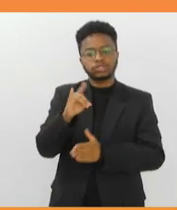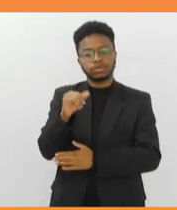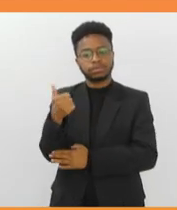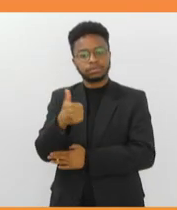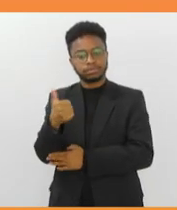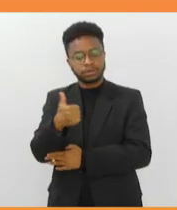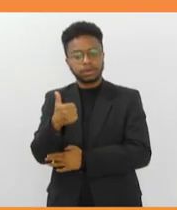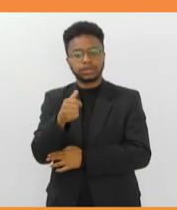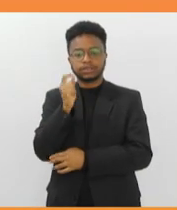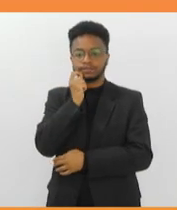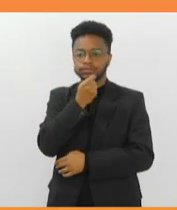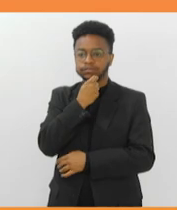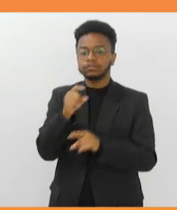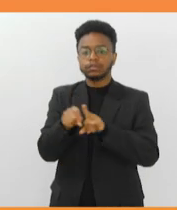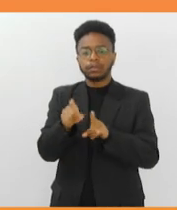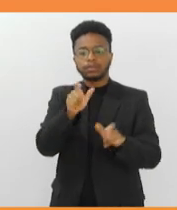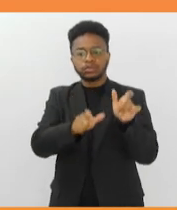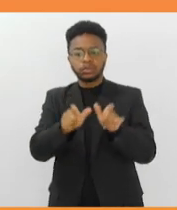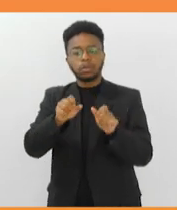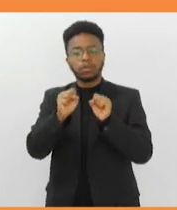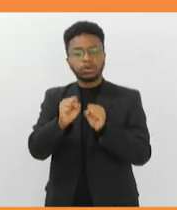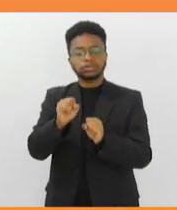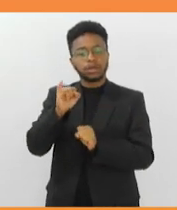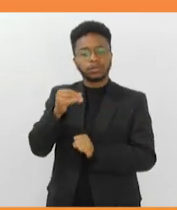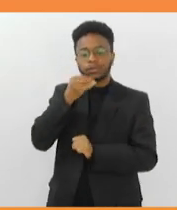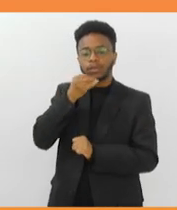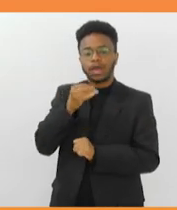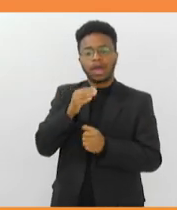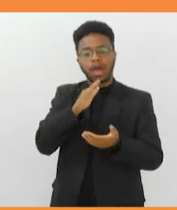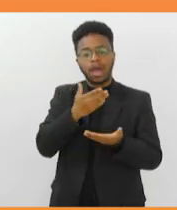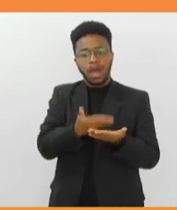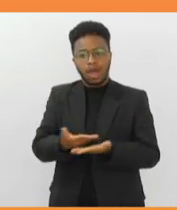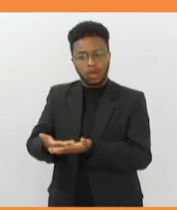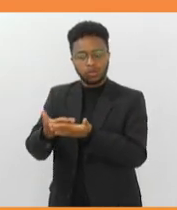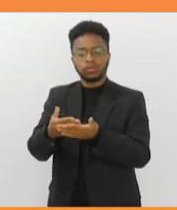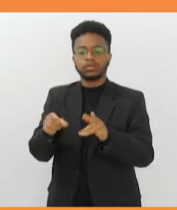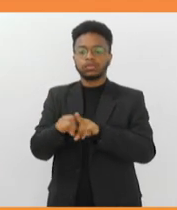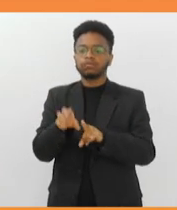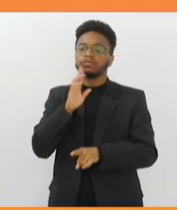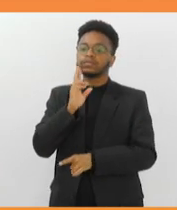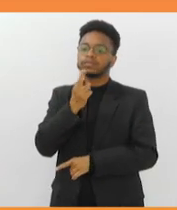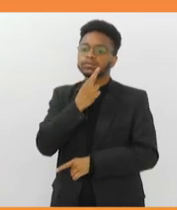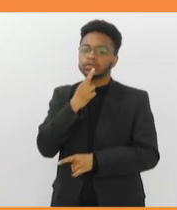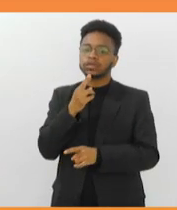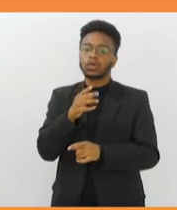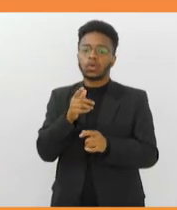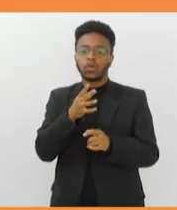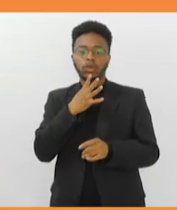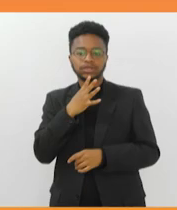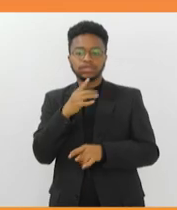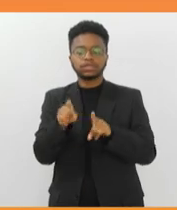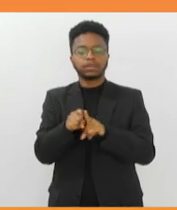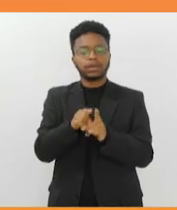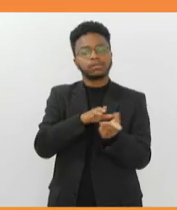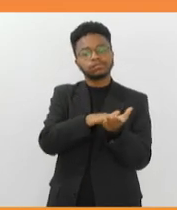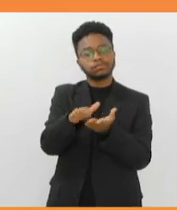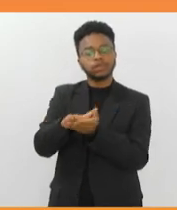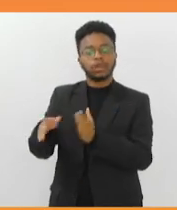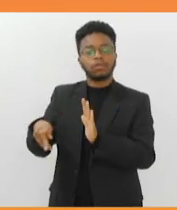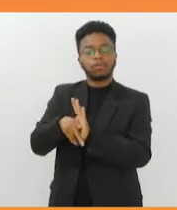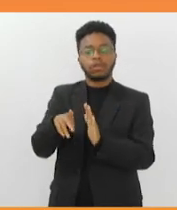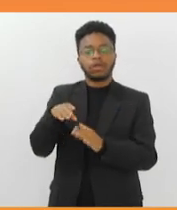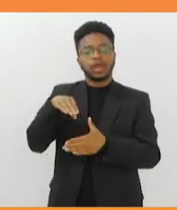poderá aproveitar aulas e shows, o restaurante Escola Senac Vilarino Bar e conhecer os lançamentos da editora Senac